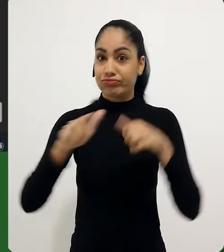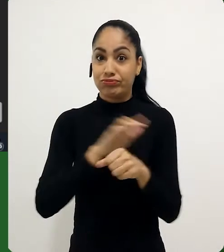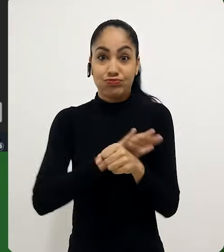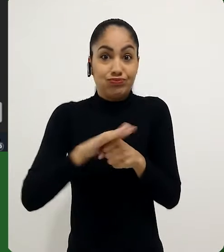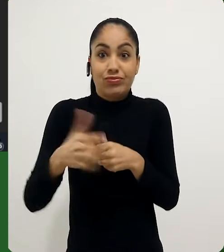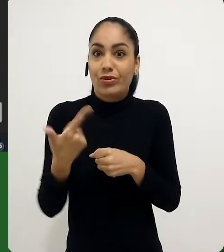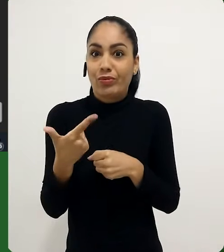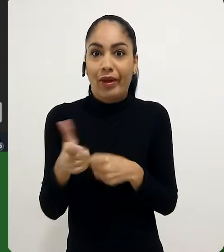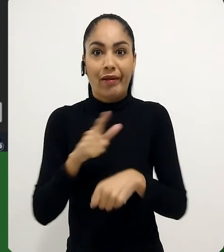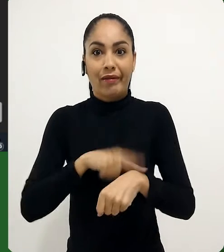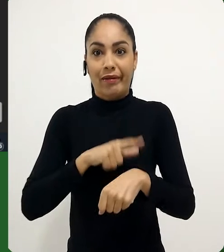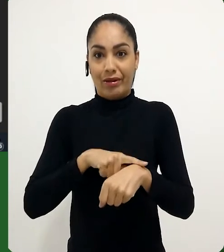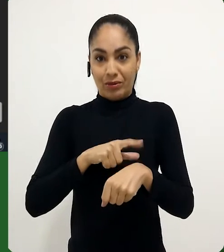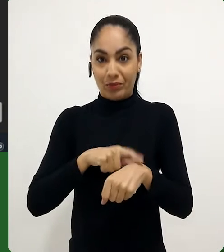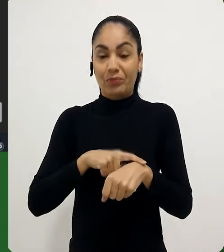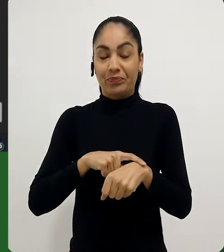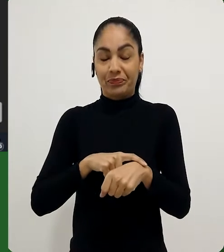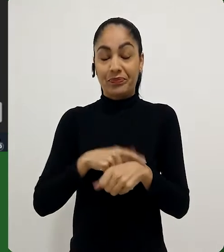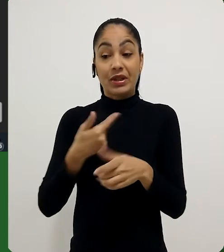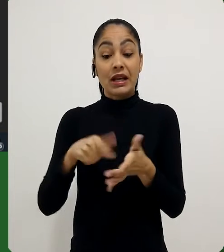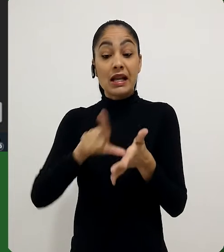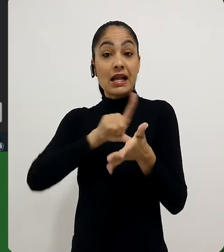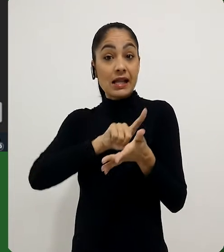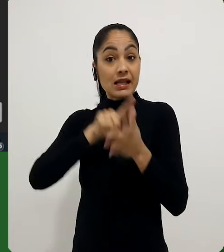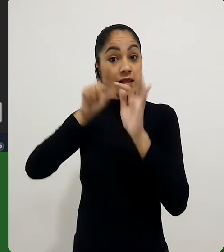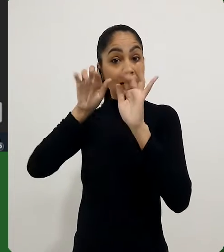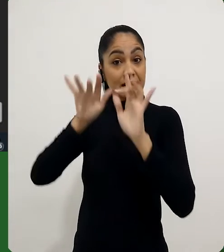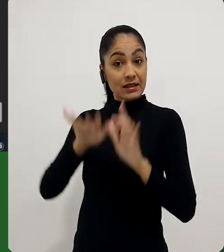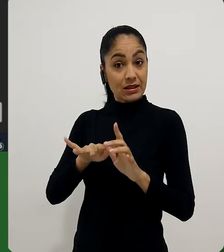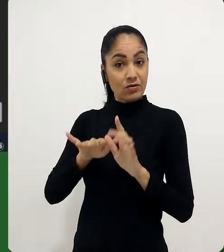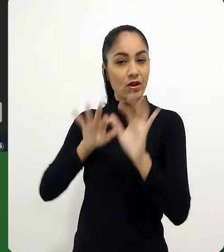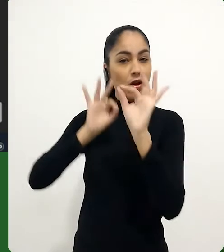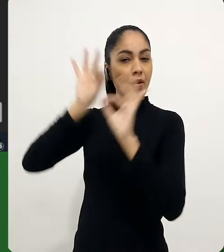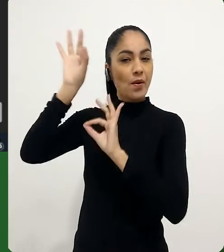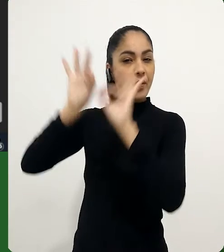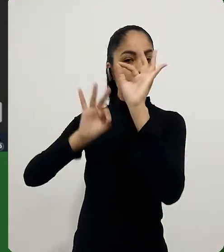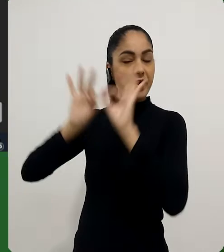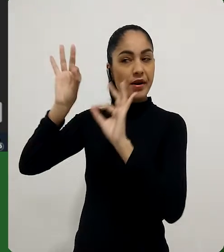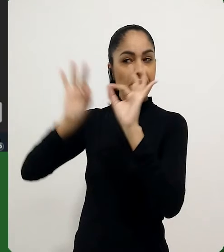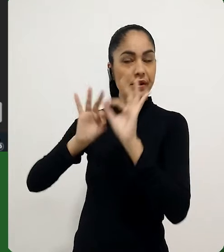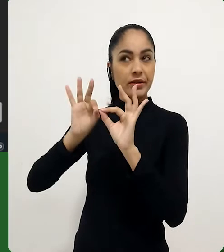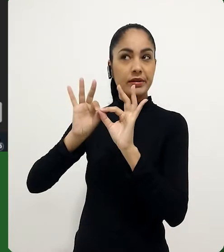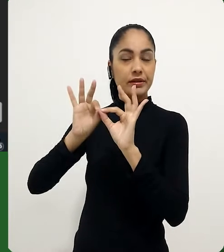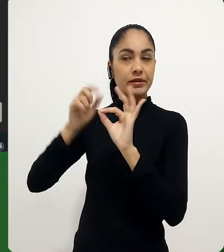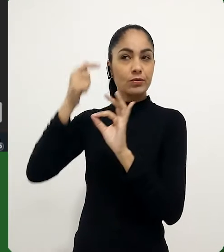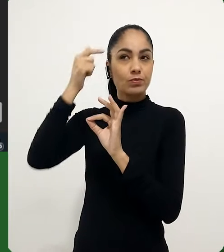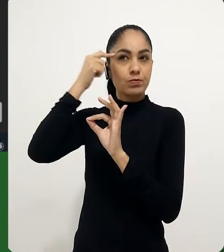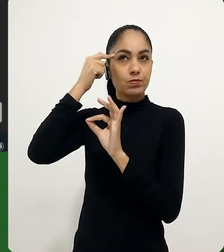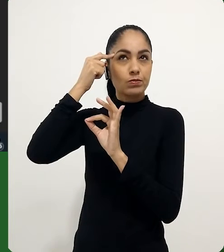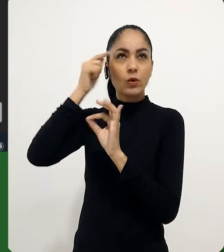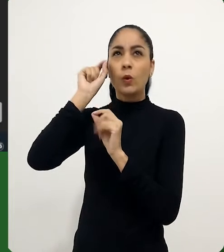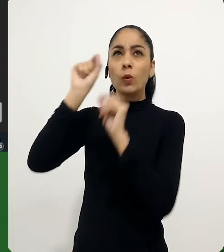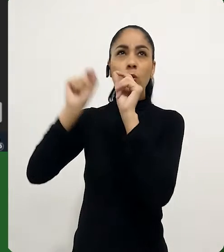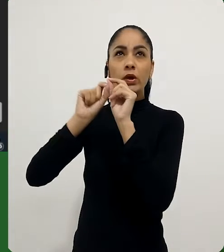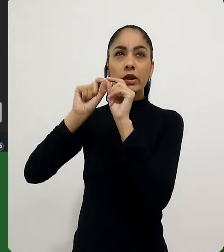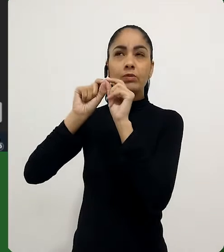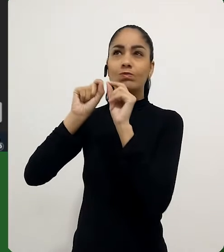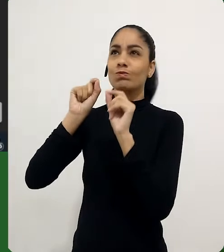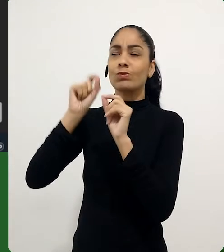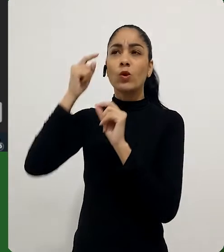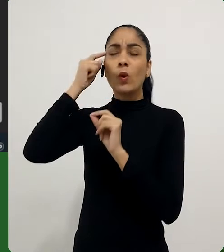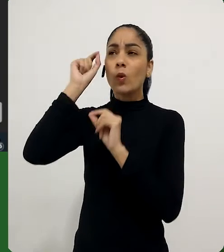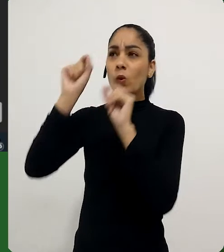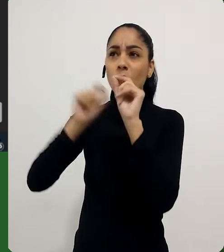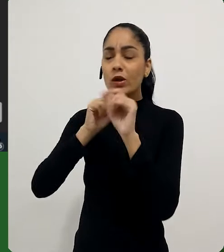muito atarefadas. Então, essa é a primeira dica. A segunda, antes de escrever, organize seu pensamento traçando um